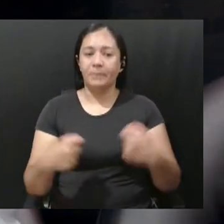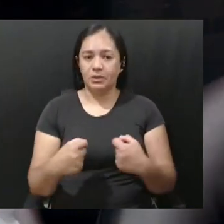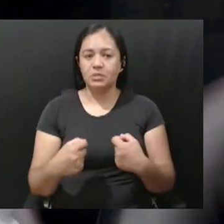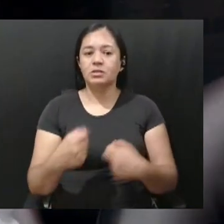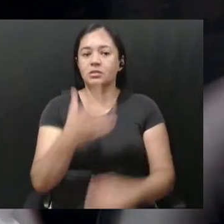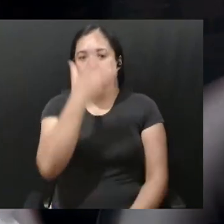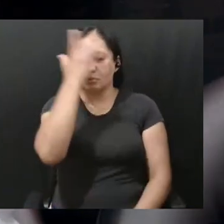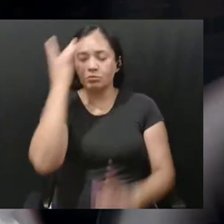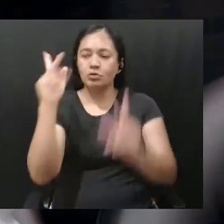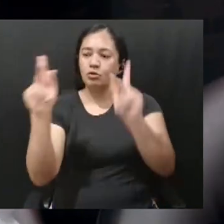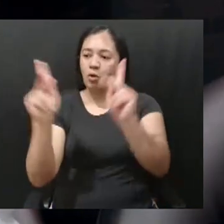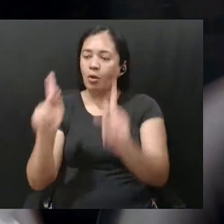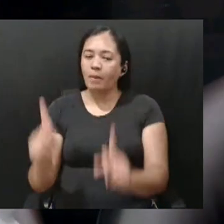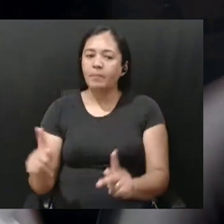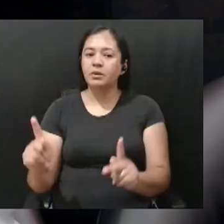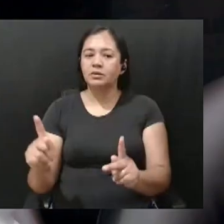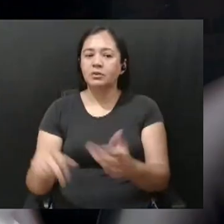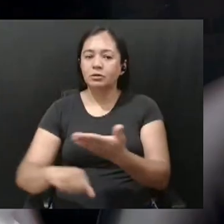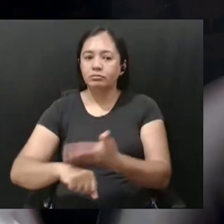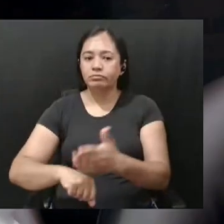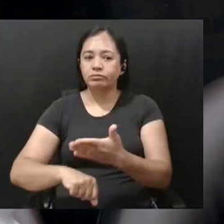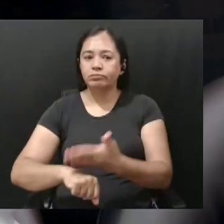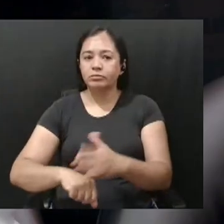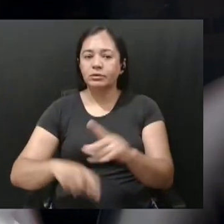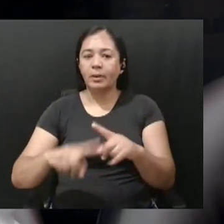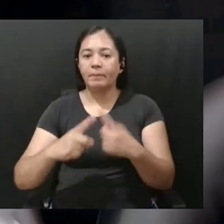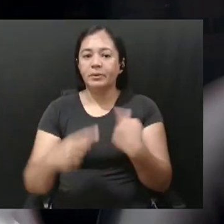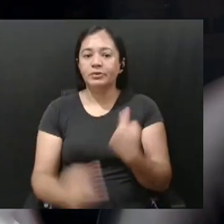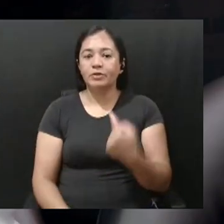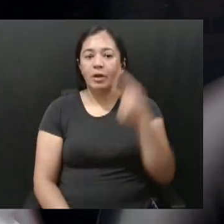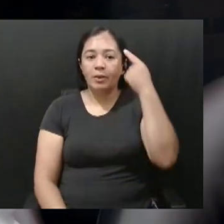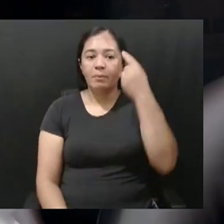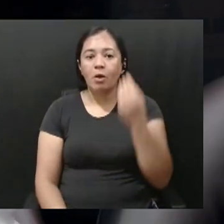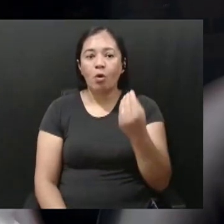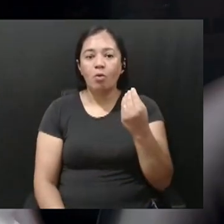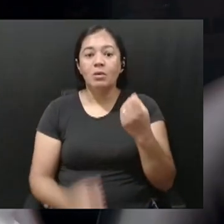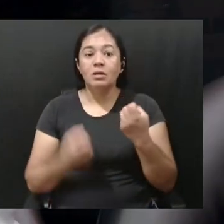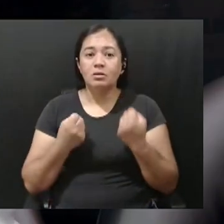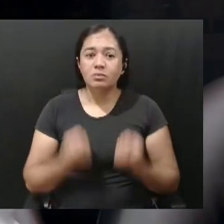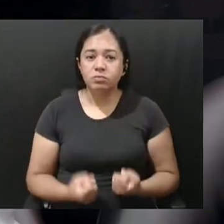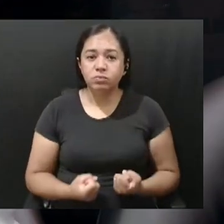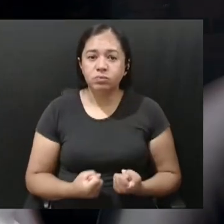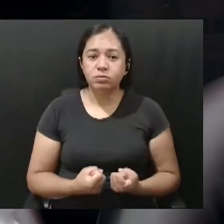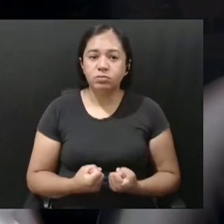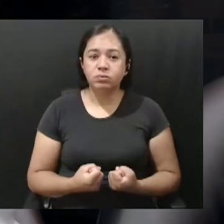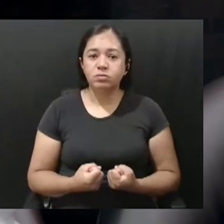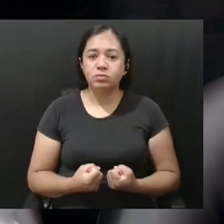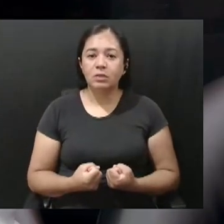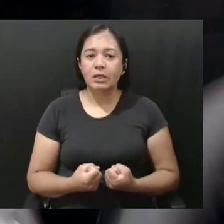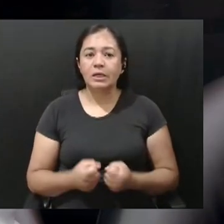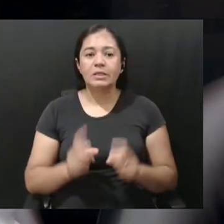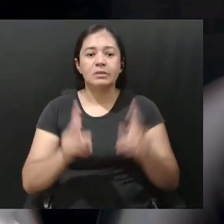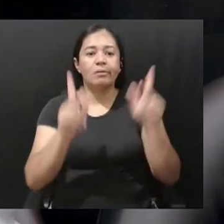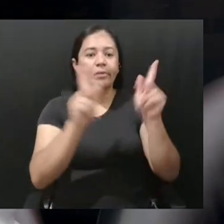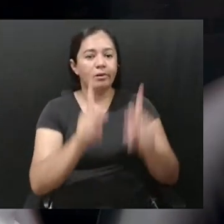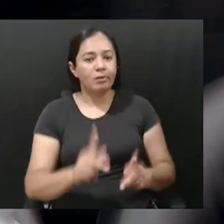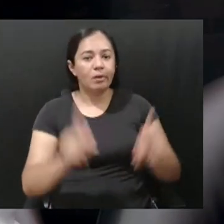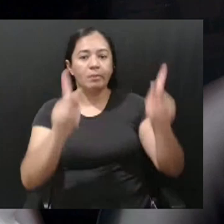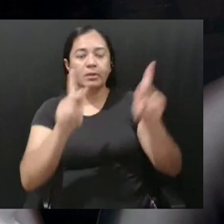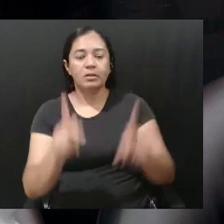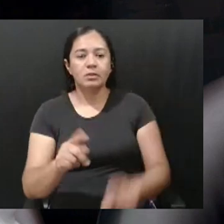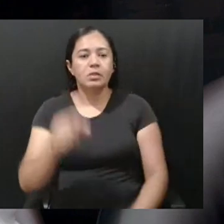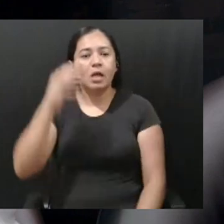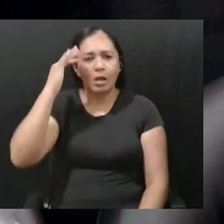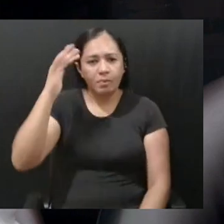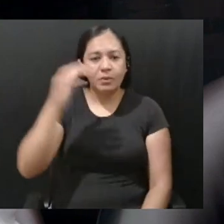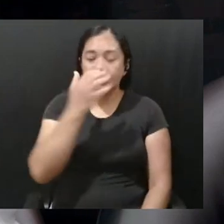né, é que a gente não pensa o quanto que é pesado pra pessoa que tá totalmente pacificando, né? Nossa, verdade. Você imagina que quando você falou desses